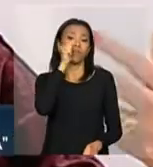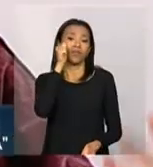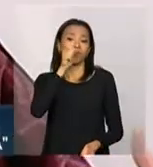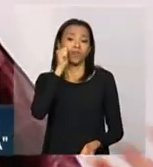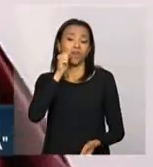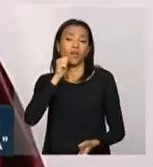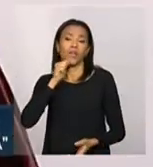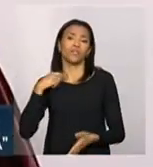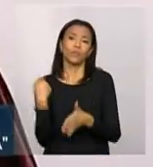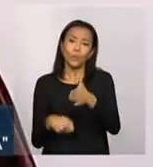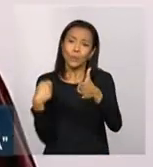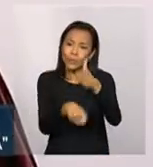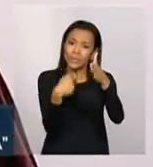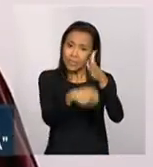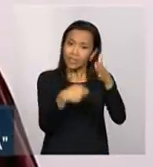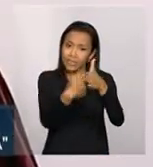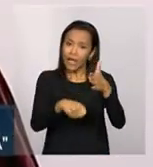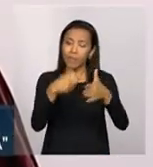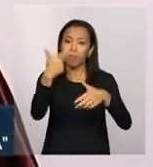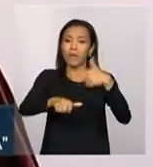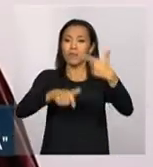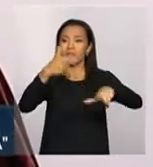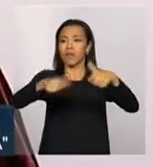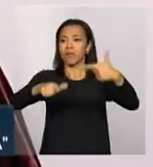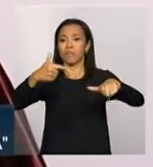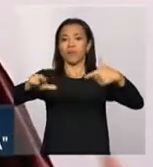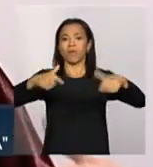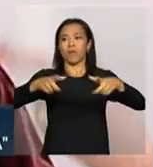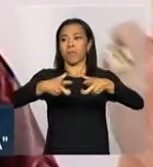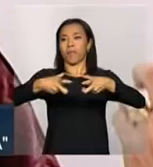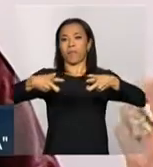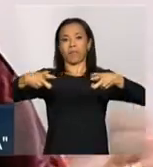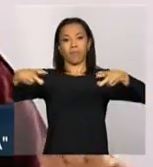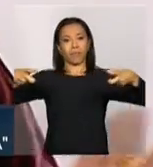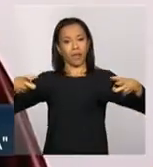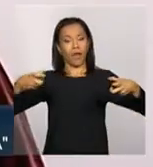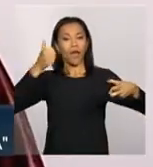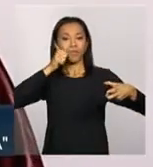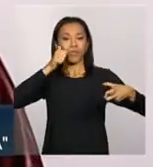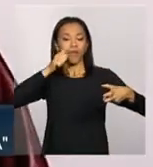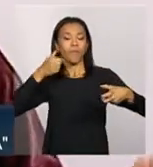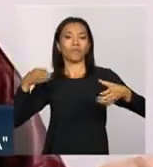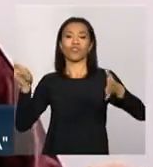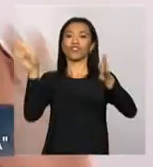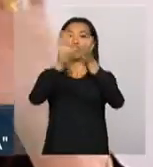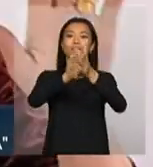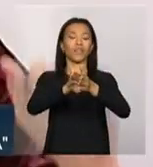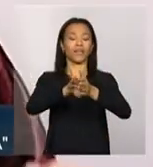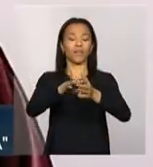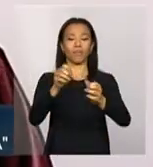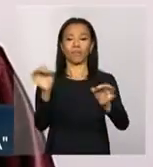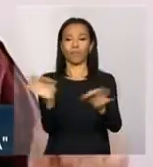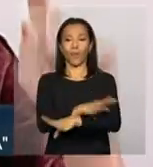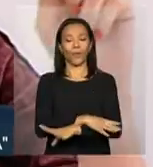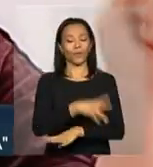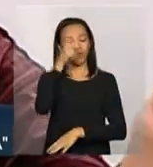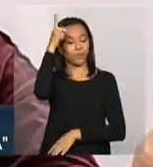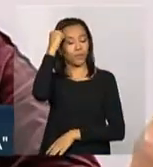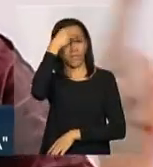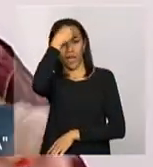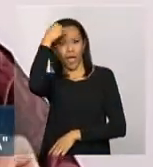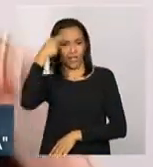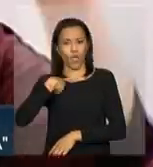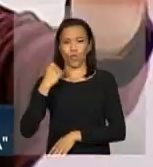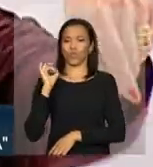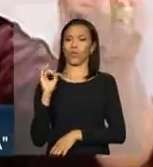lutar por espaços maiores. Não é? Tem gente que chega ao poder e acha que já chegou, já está importante. Não. Nós temos que chegar